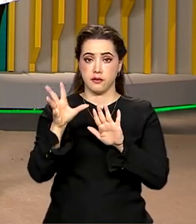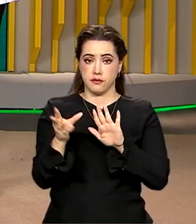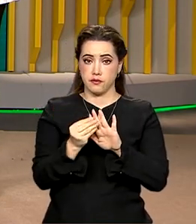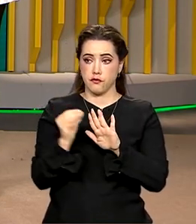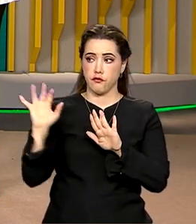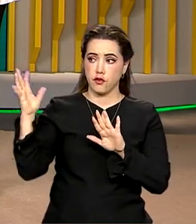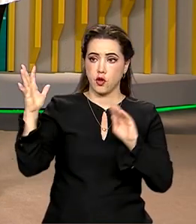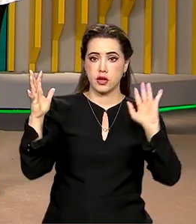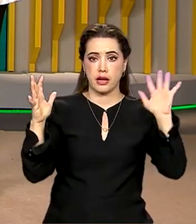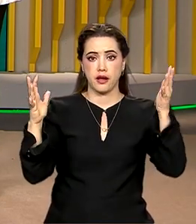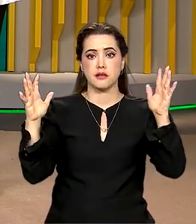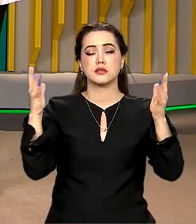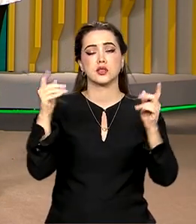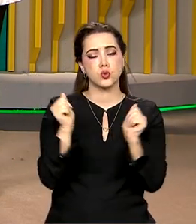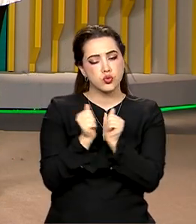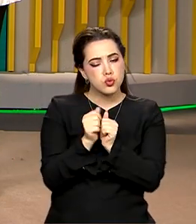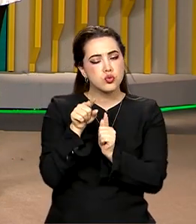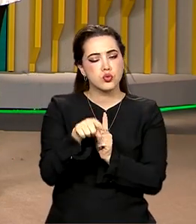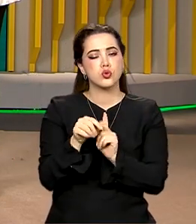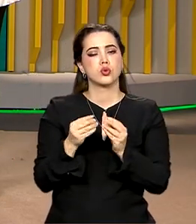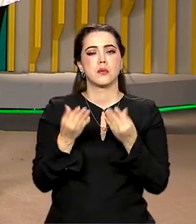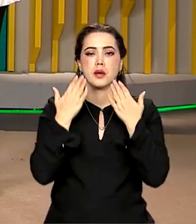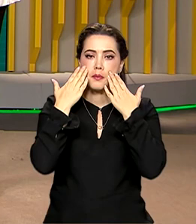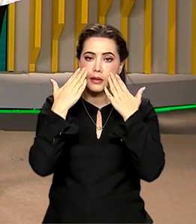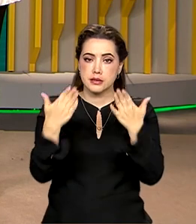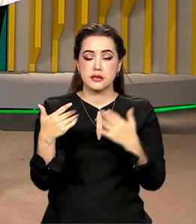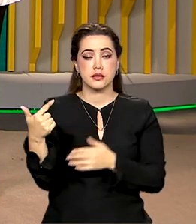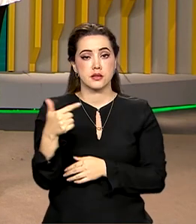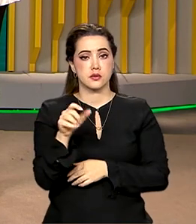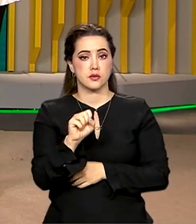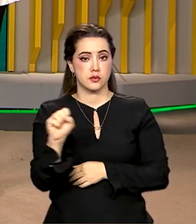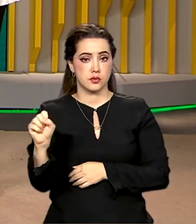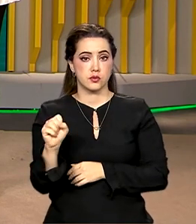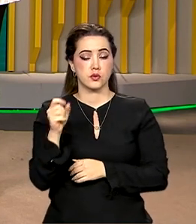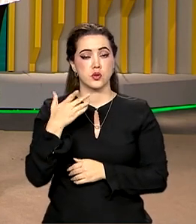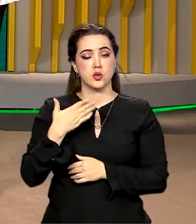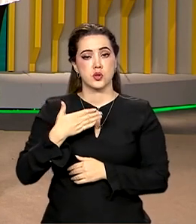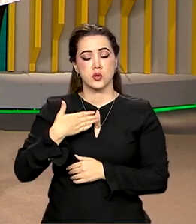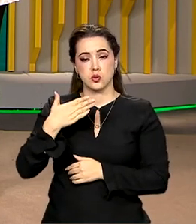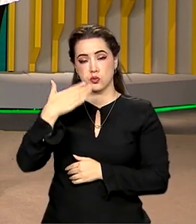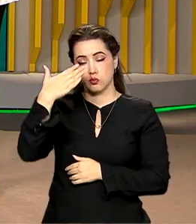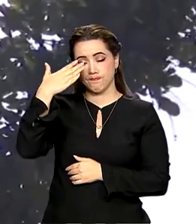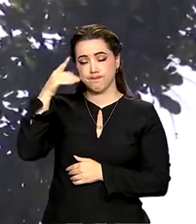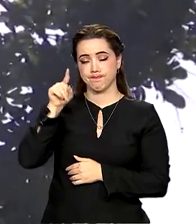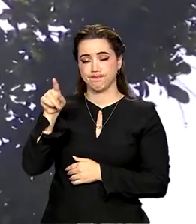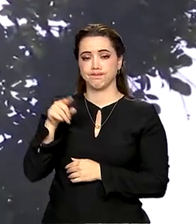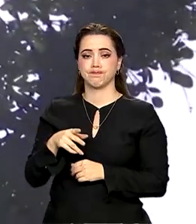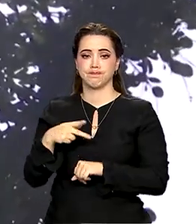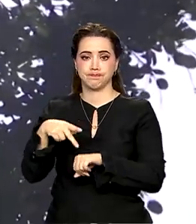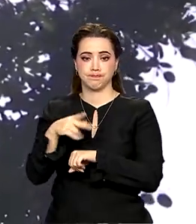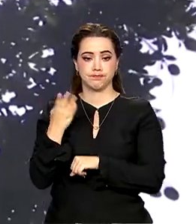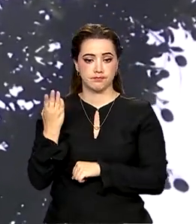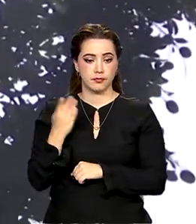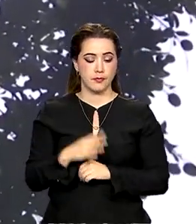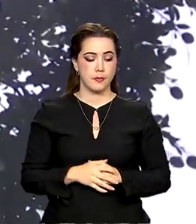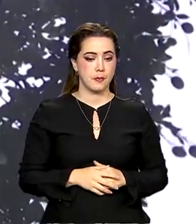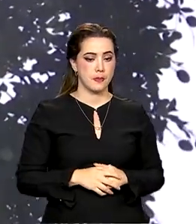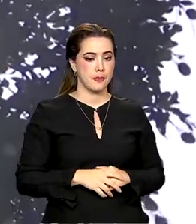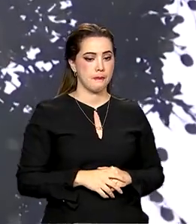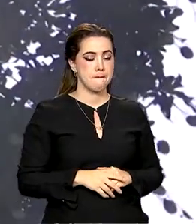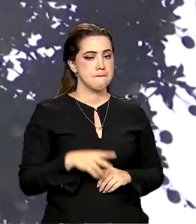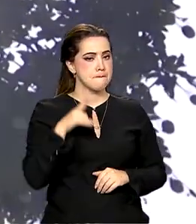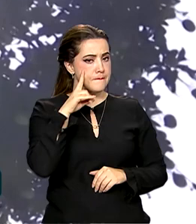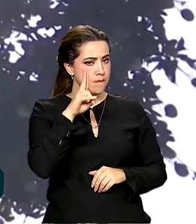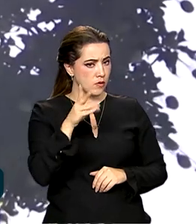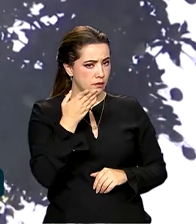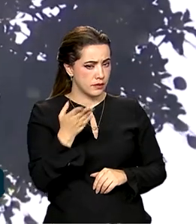sobre Mudanças Climáticas, que vai ocorrer nesse segundo semestre nos Emirados Árabes Unidos. Considerada de extrema